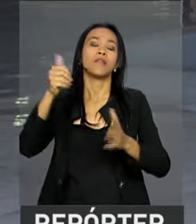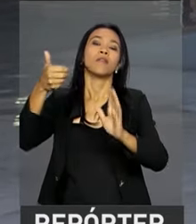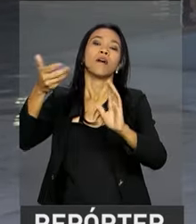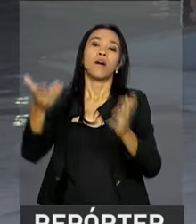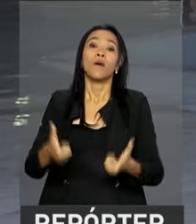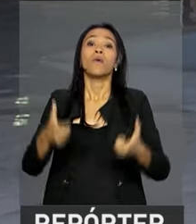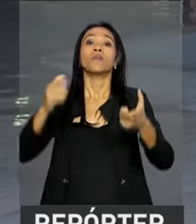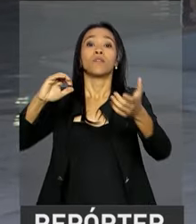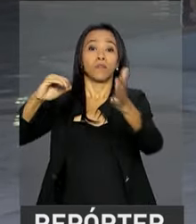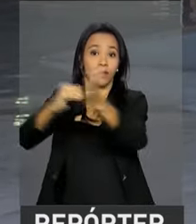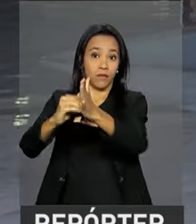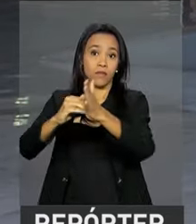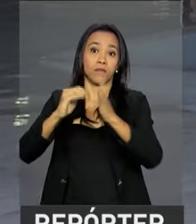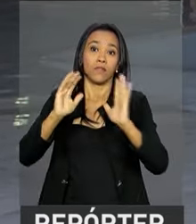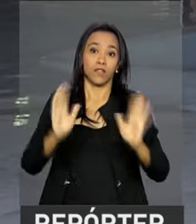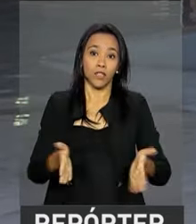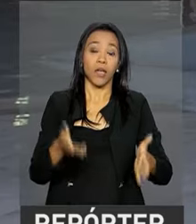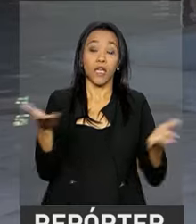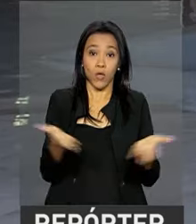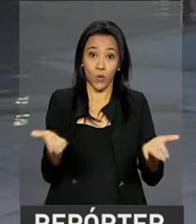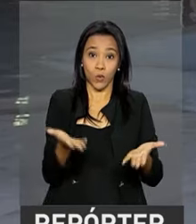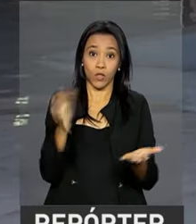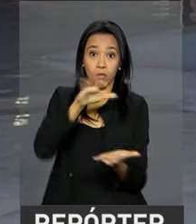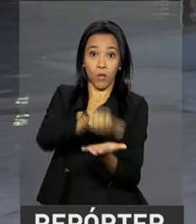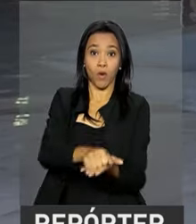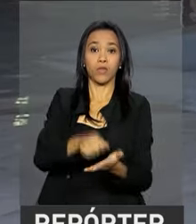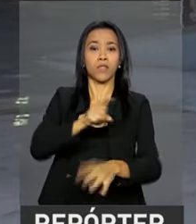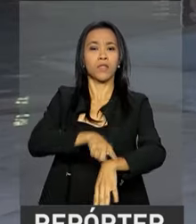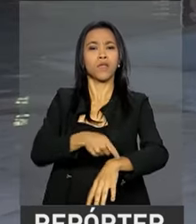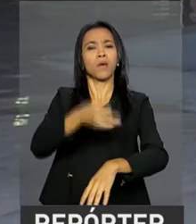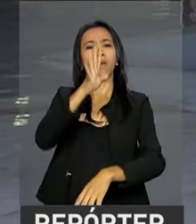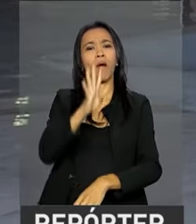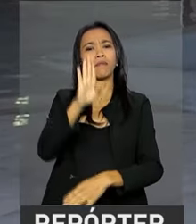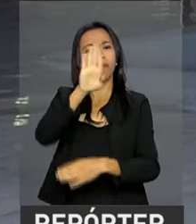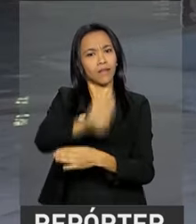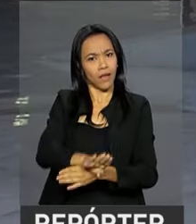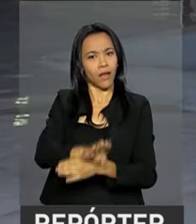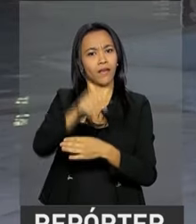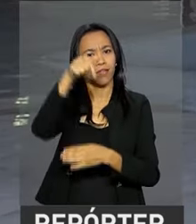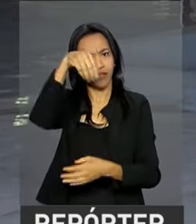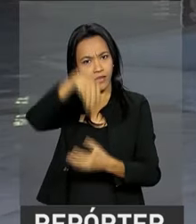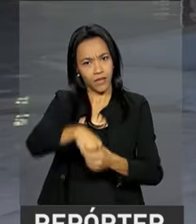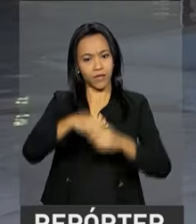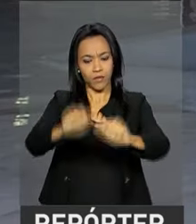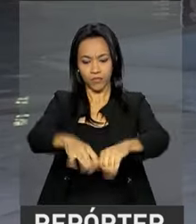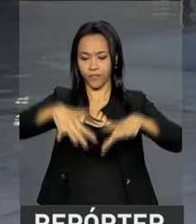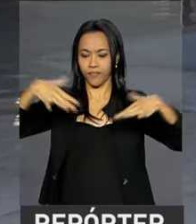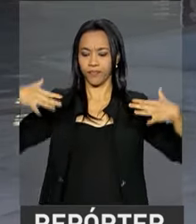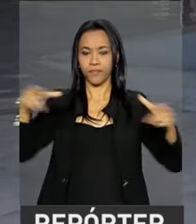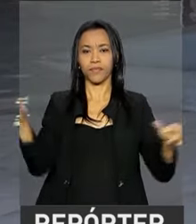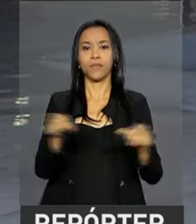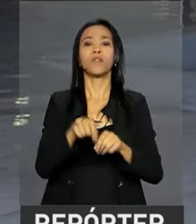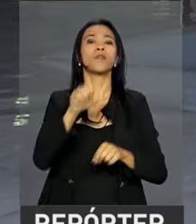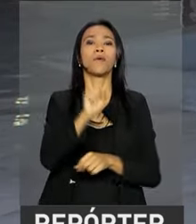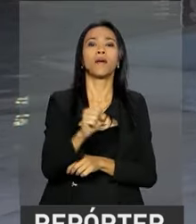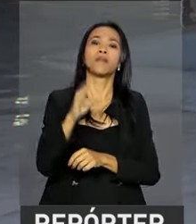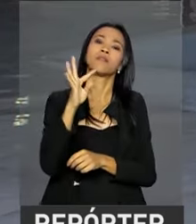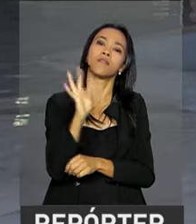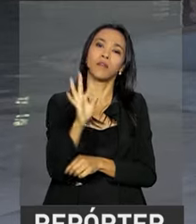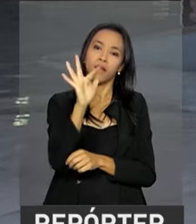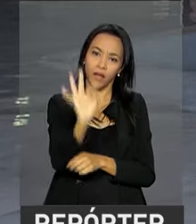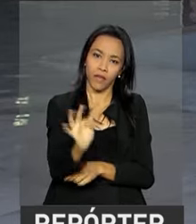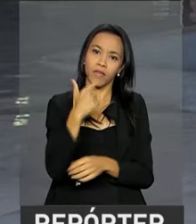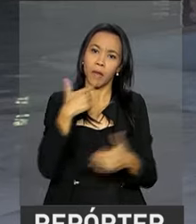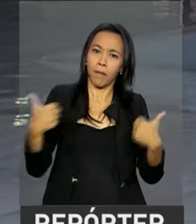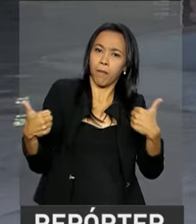toma PSE nessa cerimônia que tá marcada paraas 4 horas da tarde acontece no plenário do STF aqui em Brasília que fica aqui pertinho do